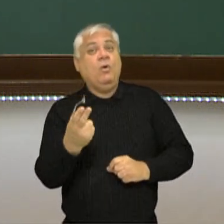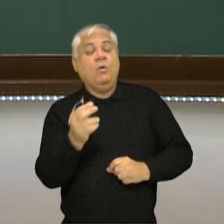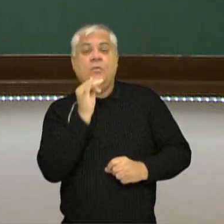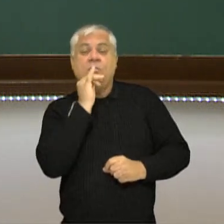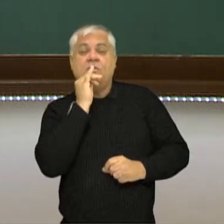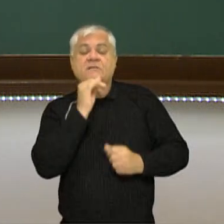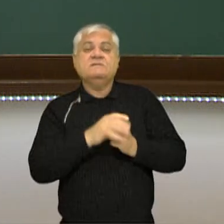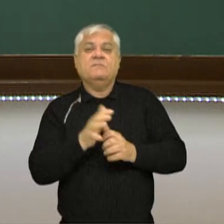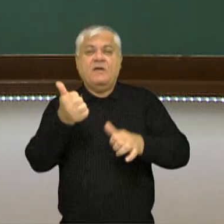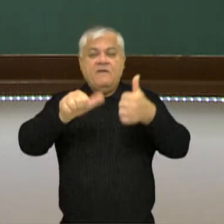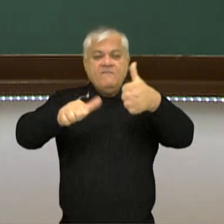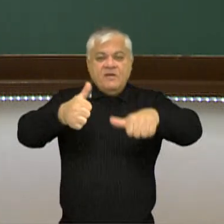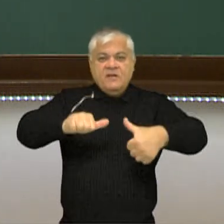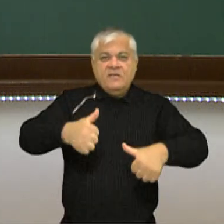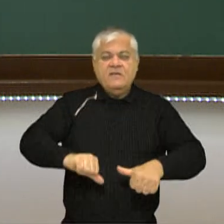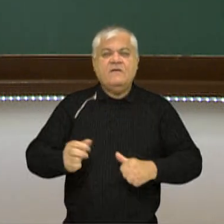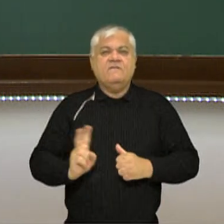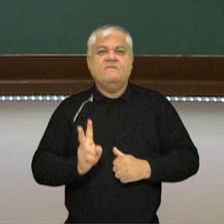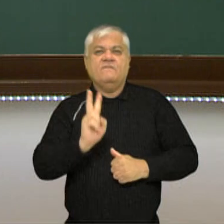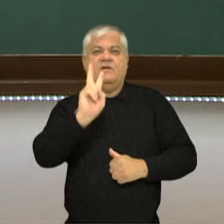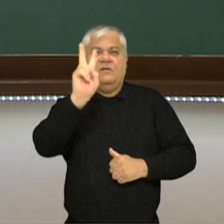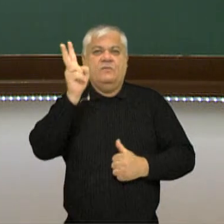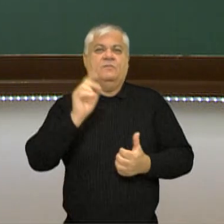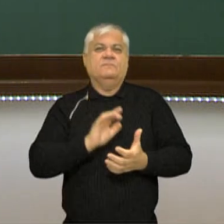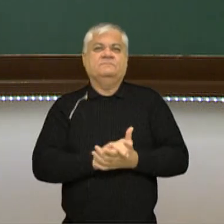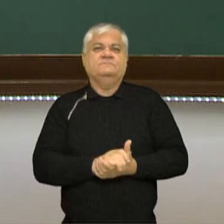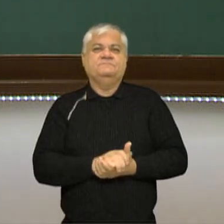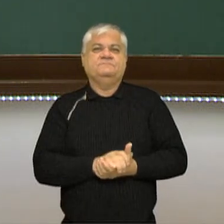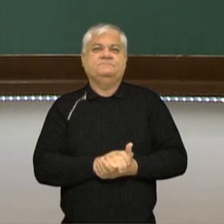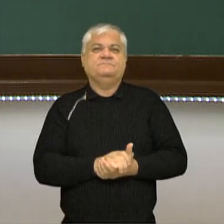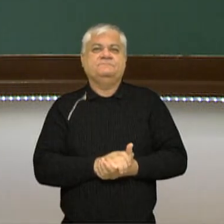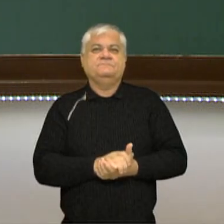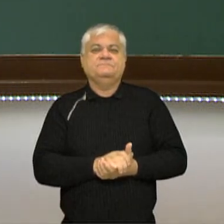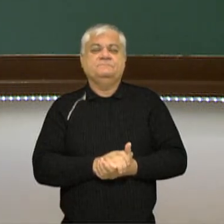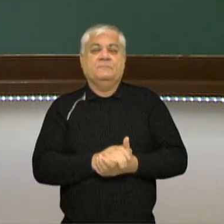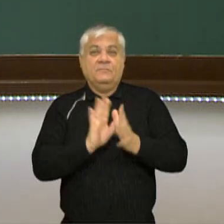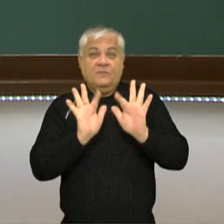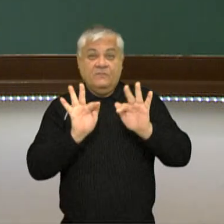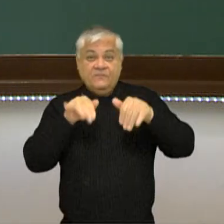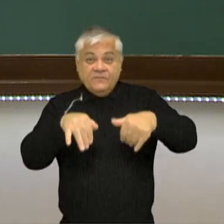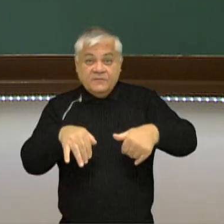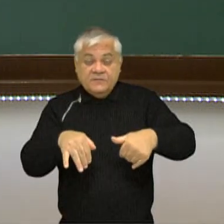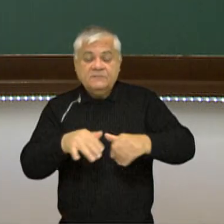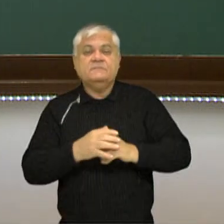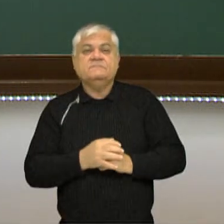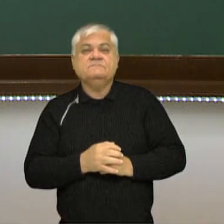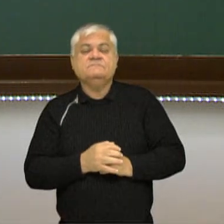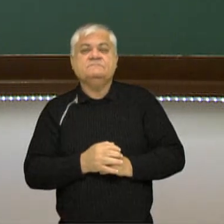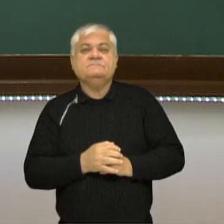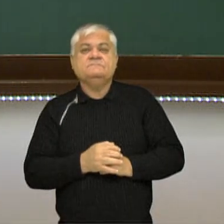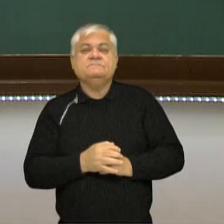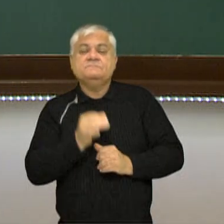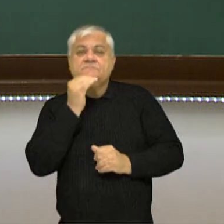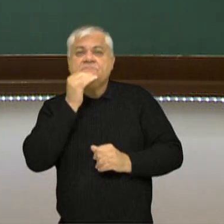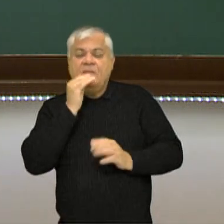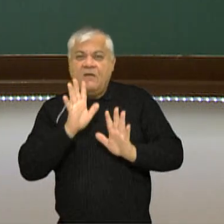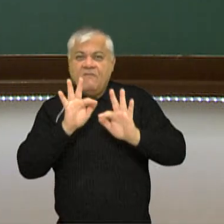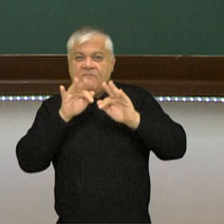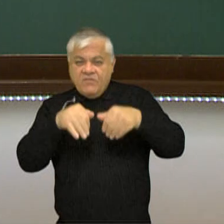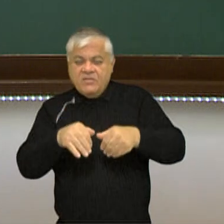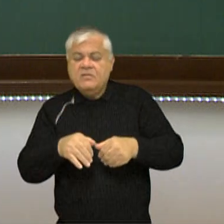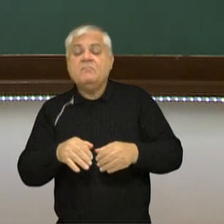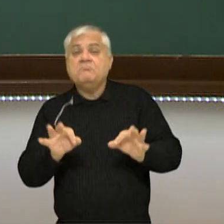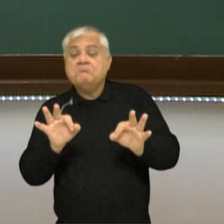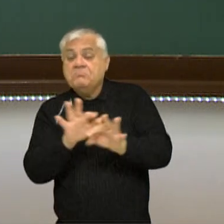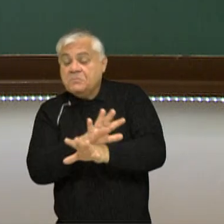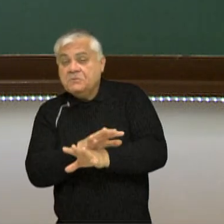aí pelo valor, aquele valor comparativo das peças. E o final do jogo, né, a partida se encaminha